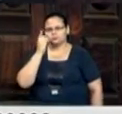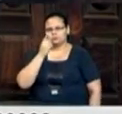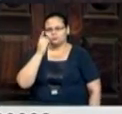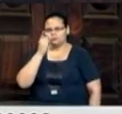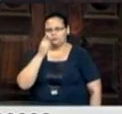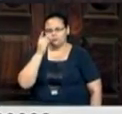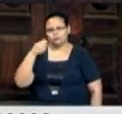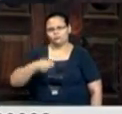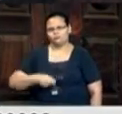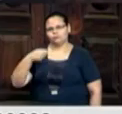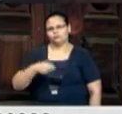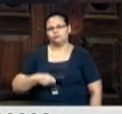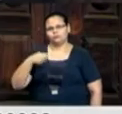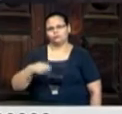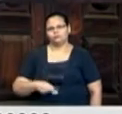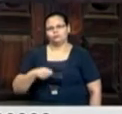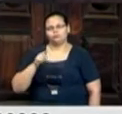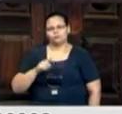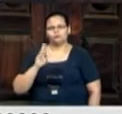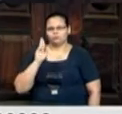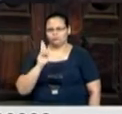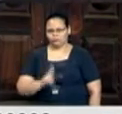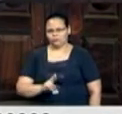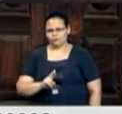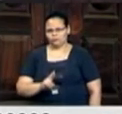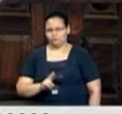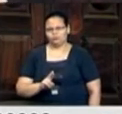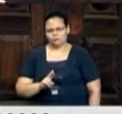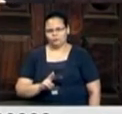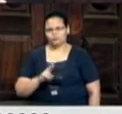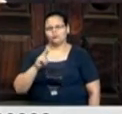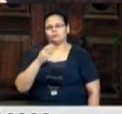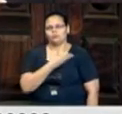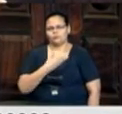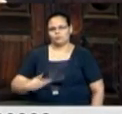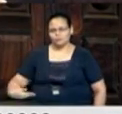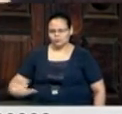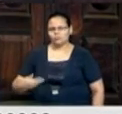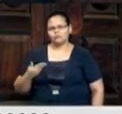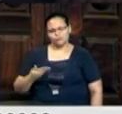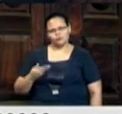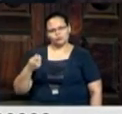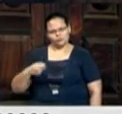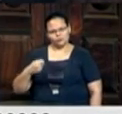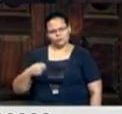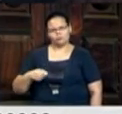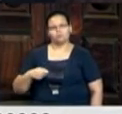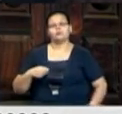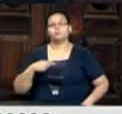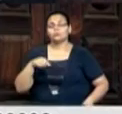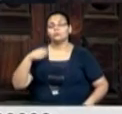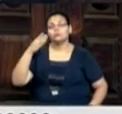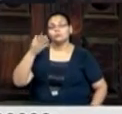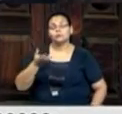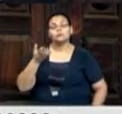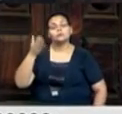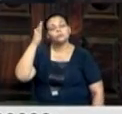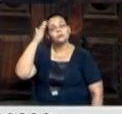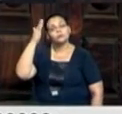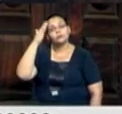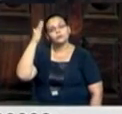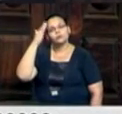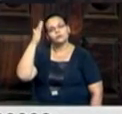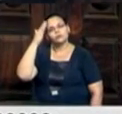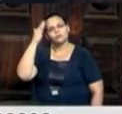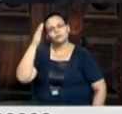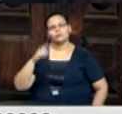e obrigação de ser respondida pelo Executivo. Está querendo saber quais as 100